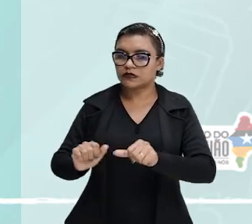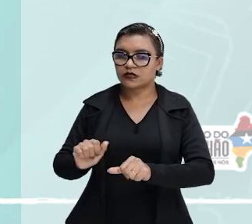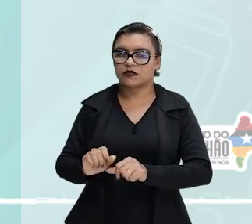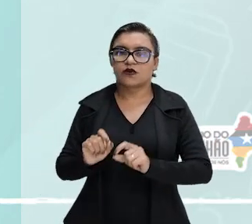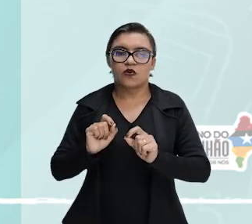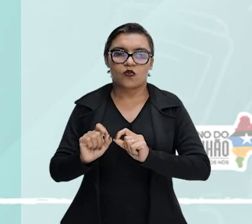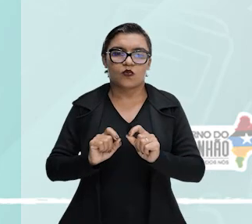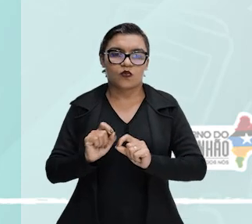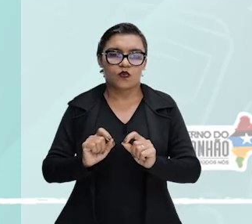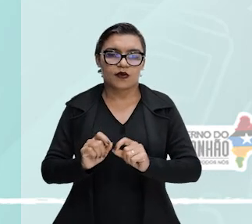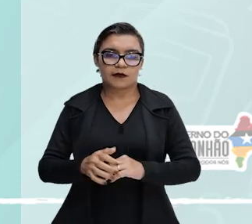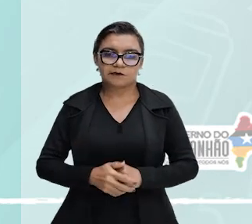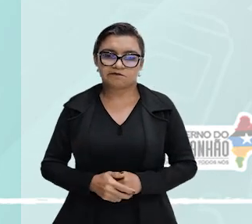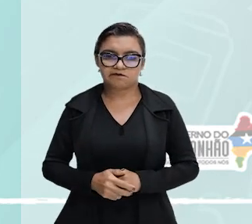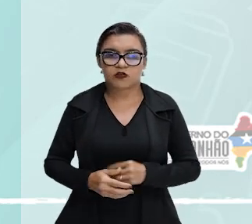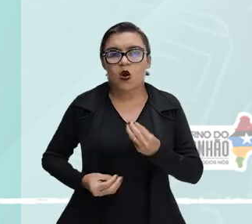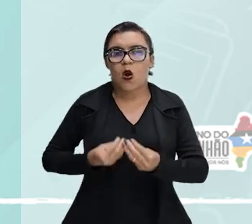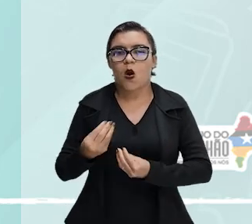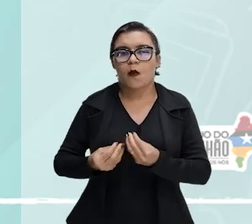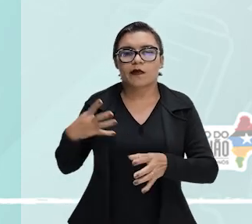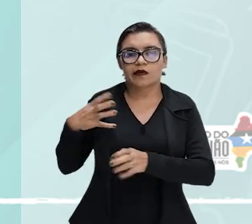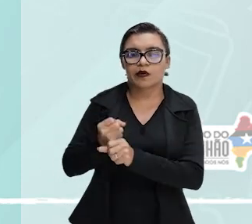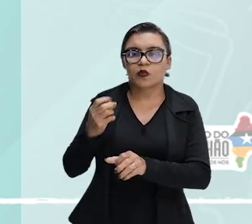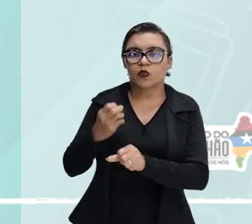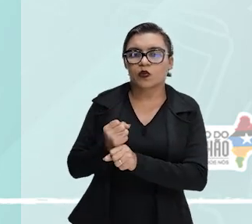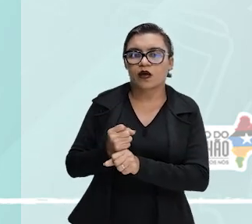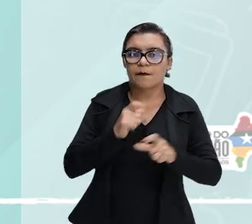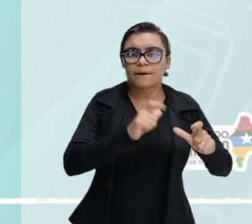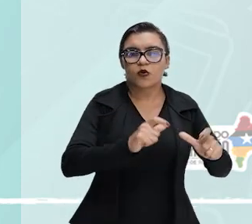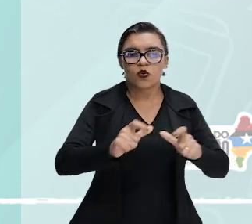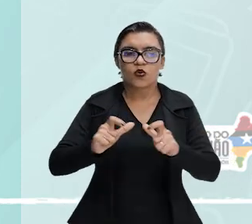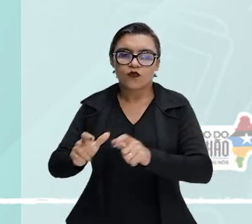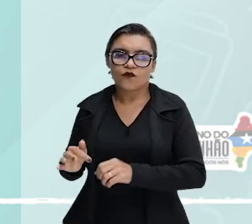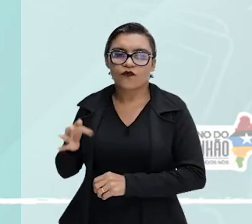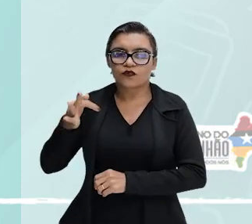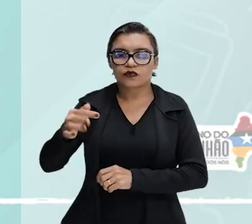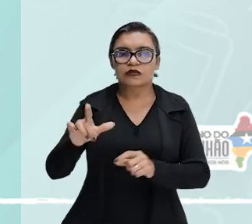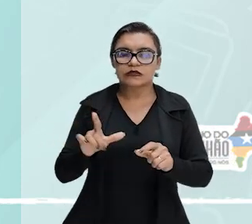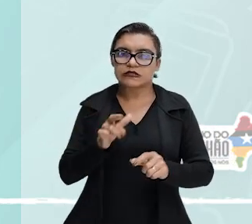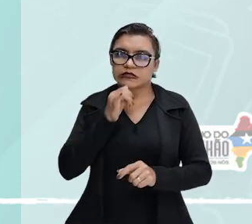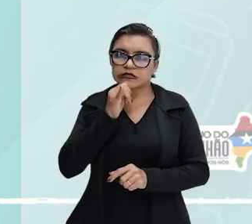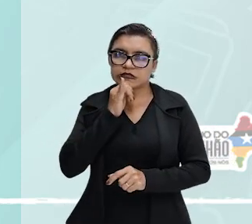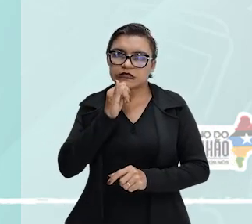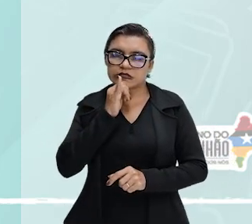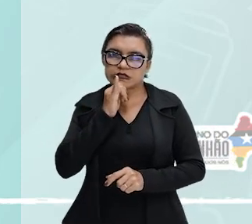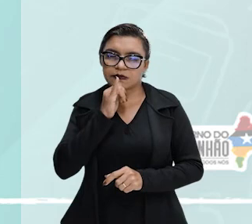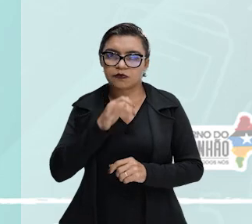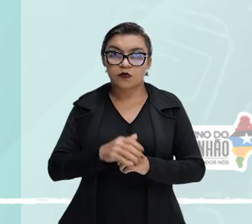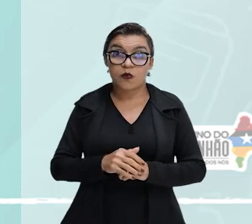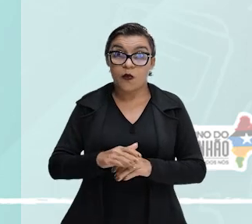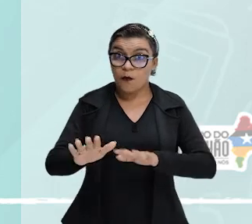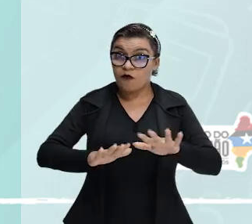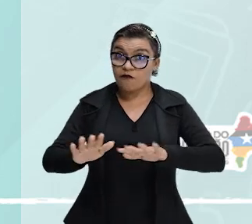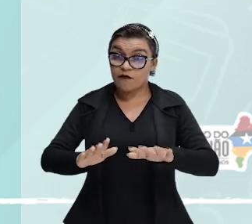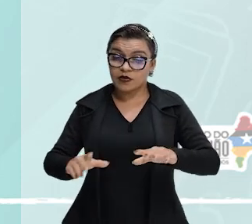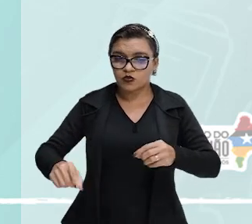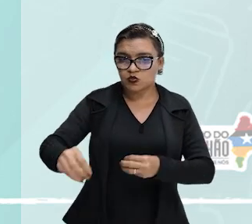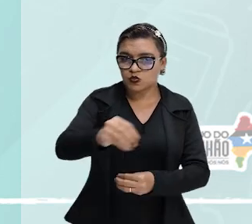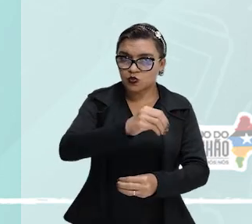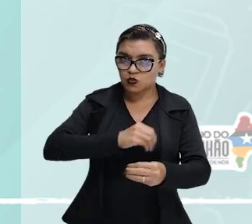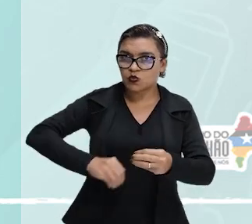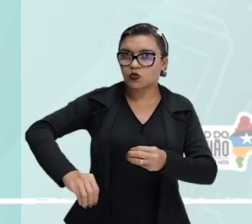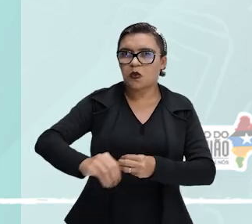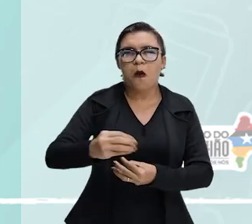de calcular corretamente as suas posições futuras, ok? Então, essa questão de se manter o movimento circular